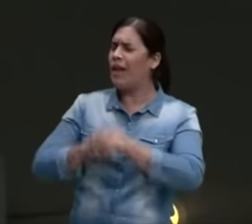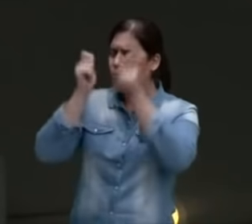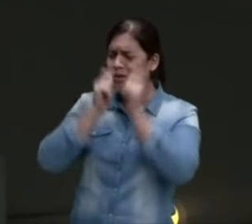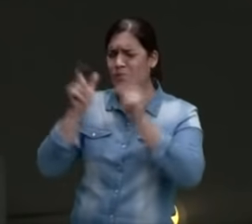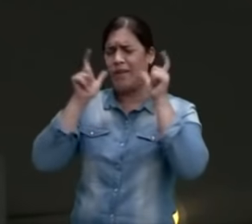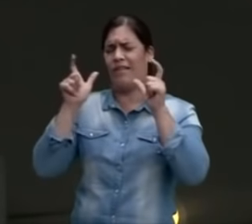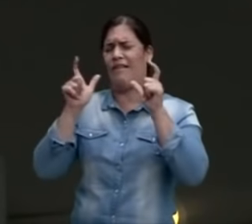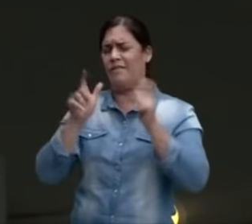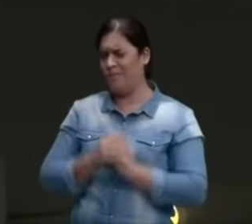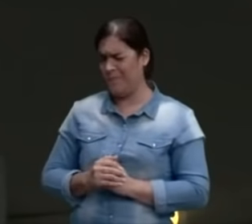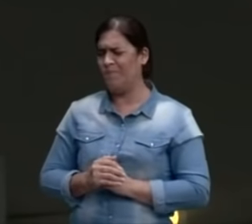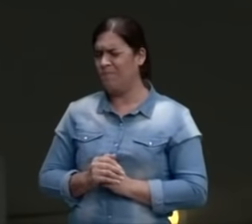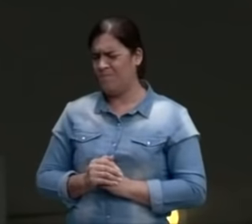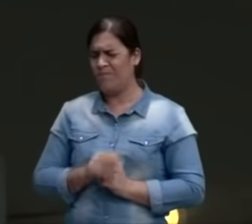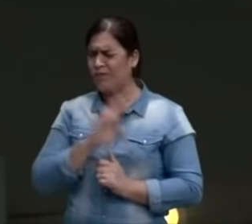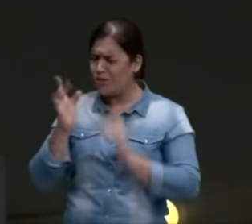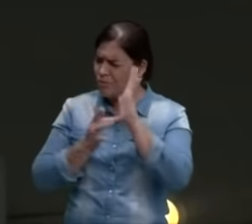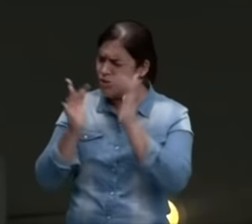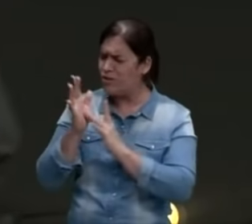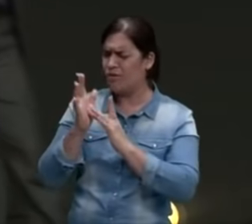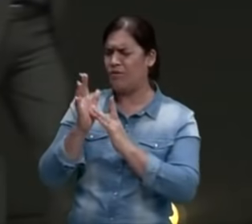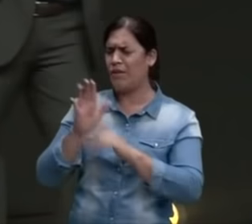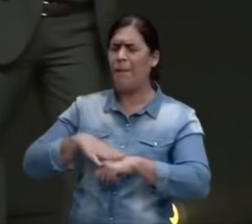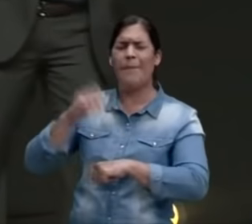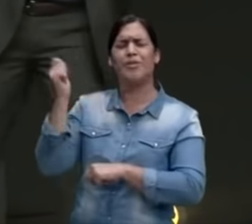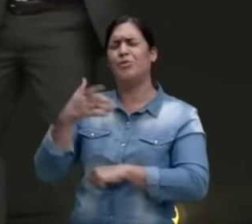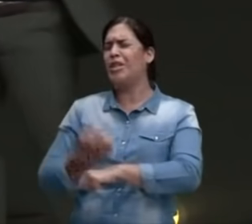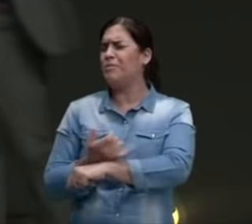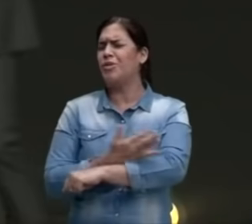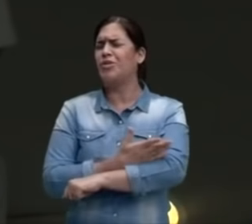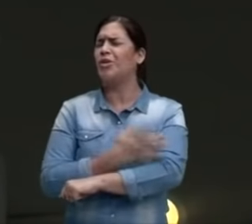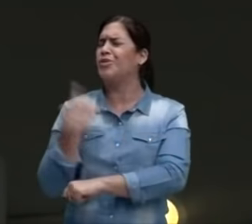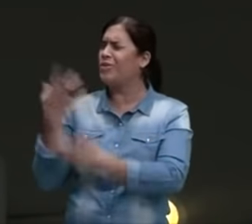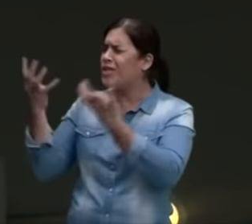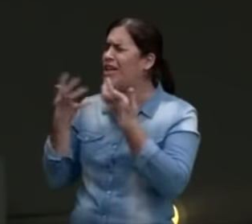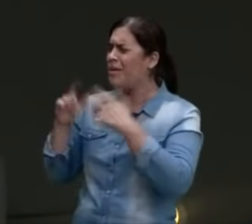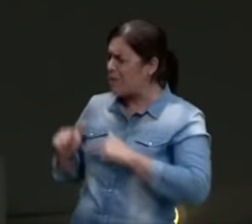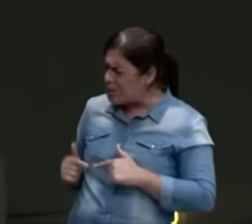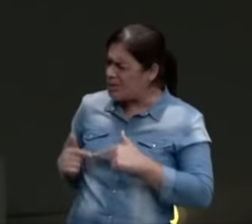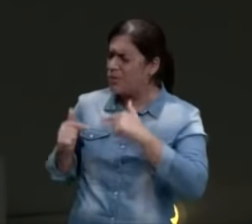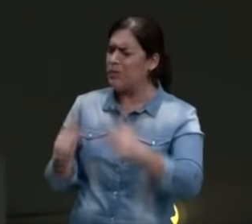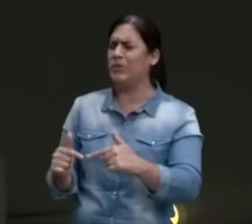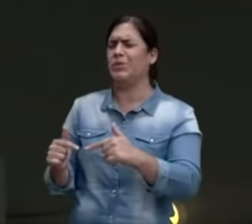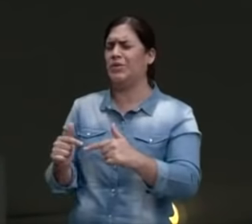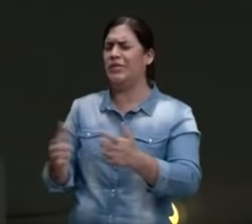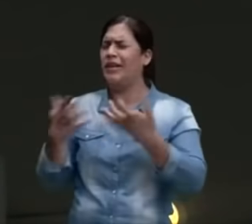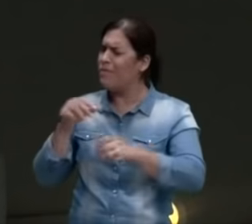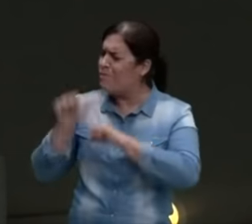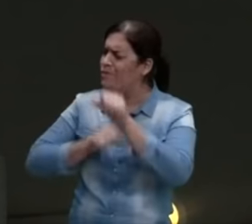despertarmos, Pai. Oh, Senhor, em nome de Jesus, mais do que emoções, queremos atitudes, Pai. Queremos mudar de